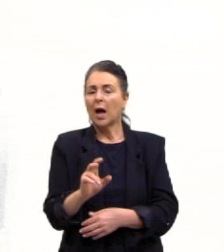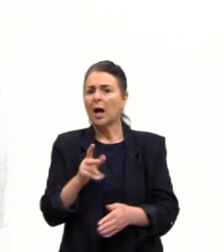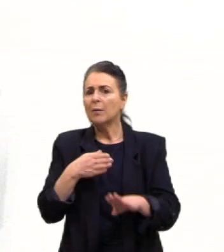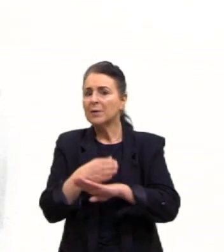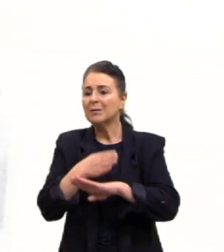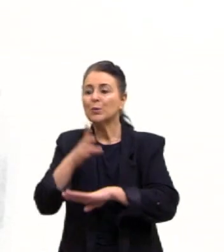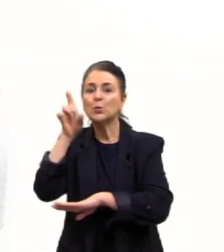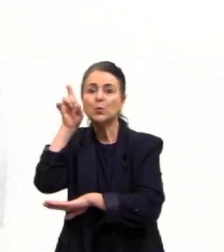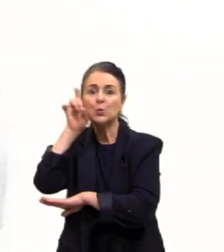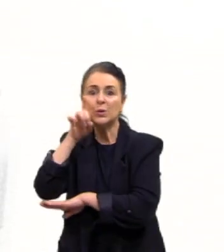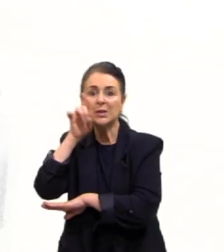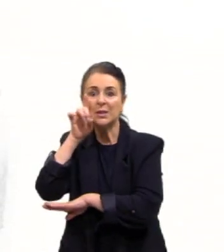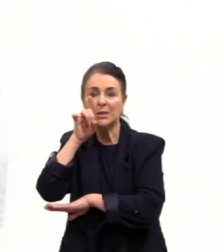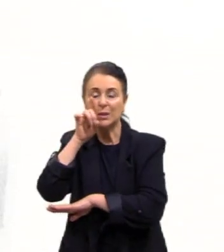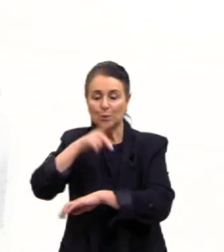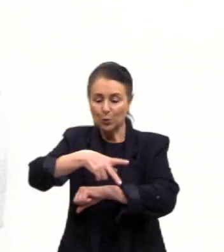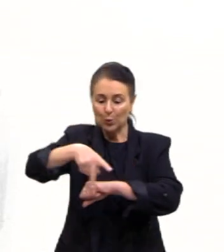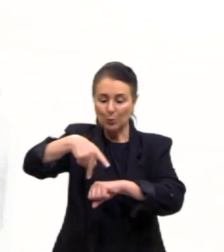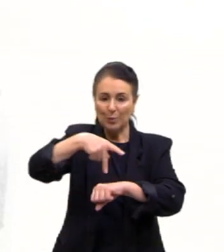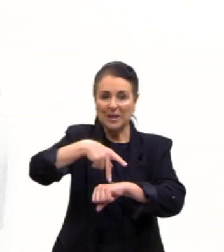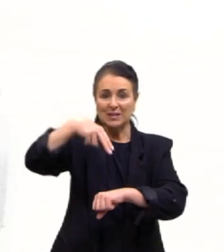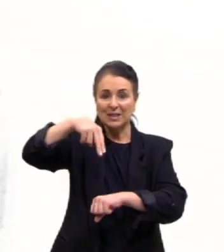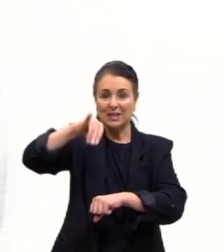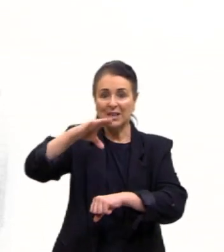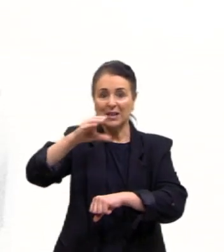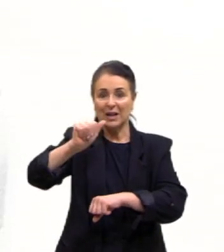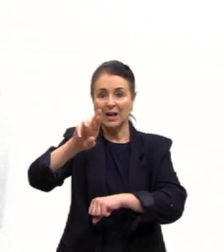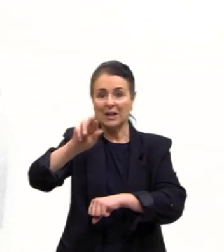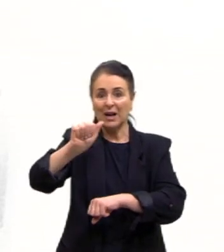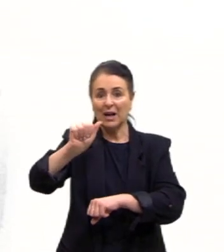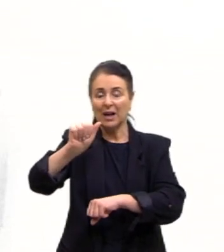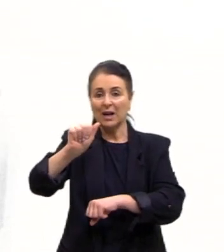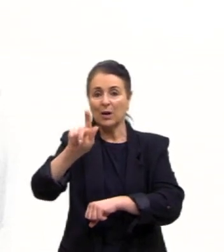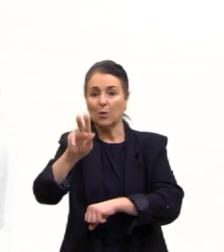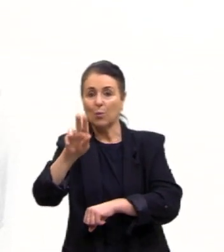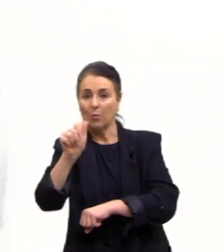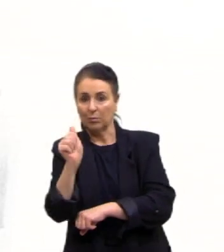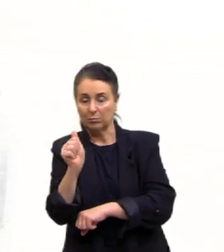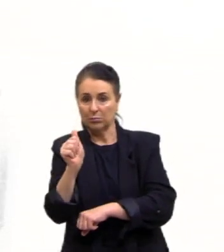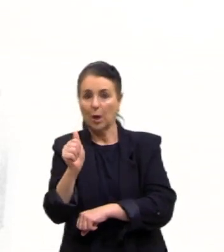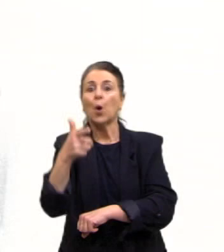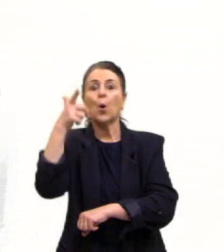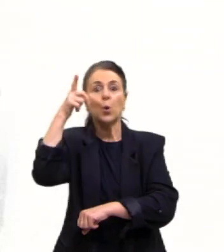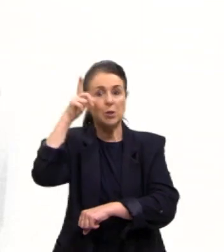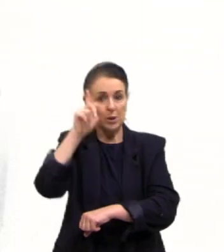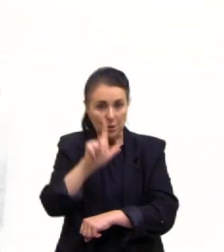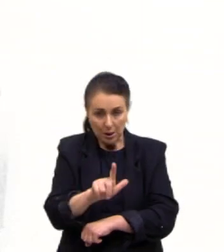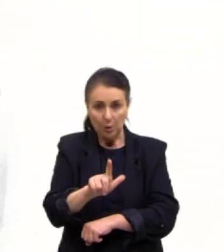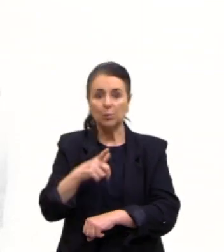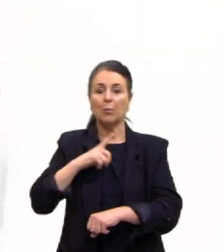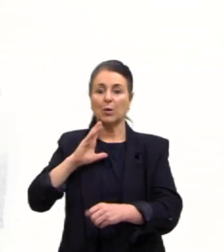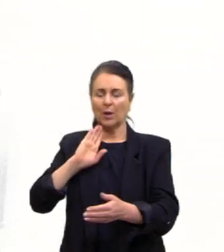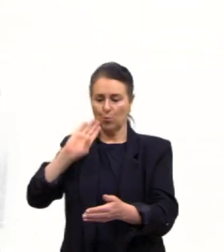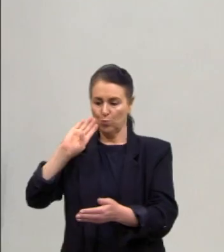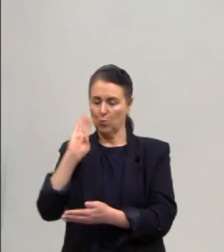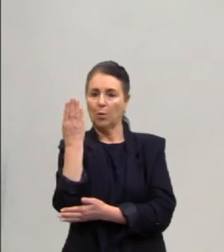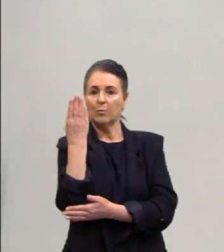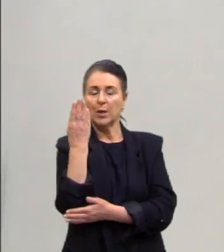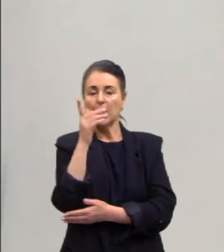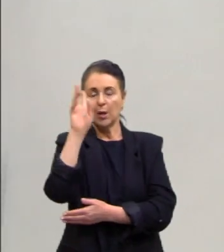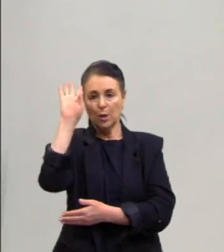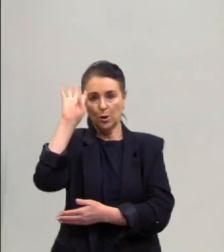americana Nicarágua né eles inicialmente foram bem sucedidos depois da Nicarágua toma um golpe né e o ditador